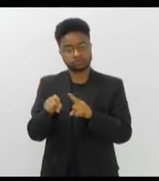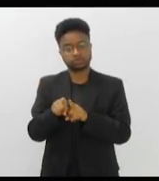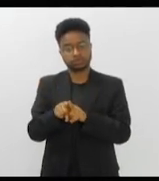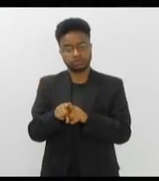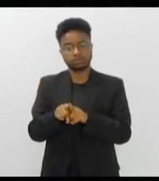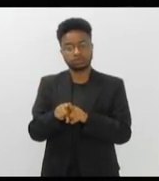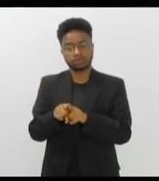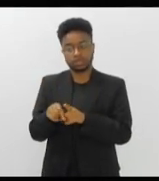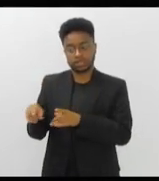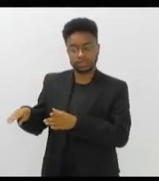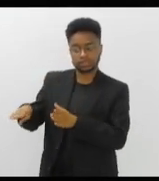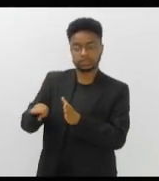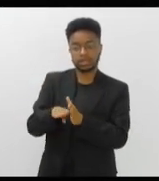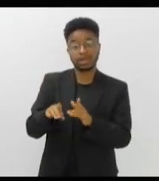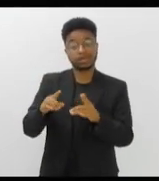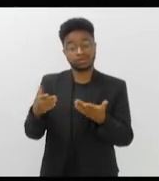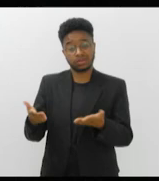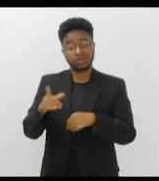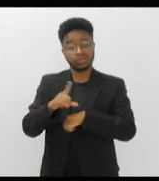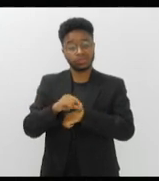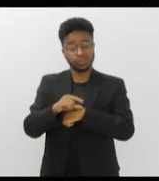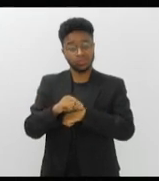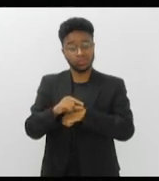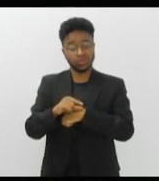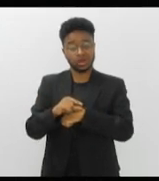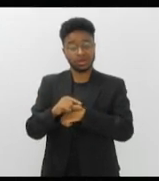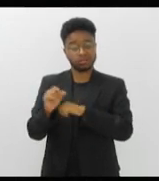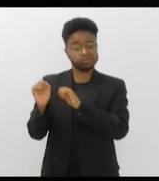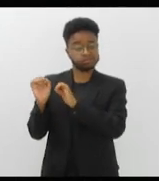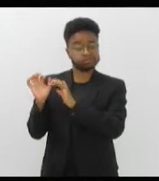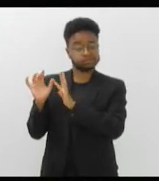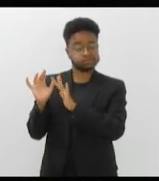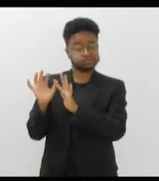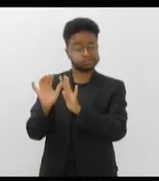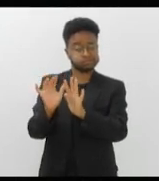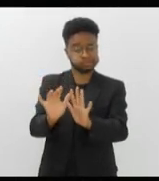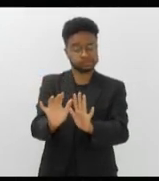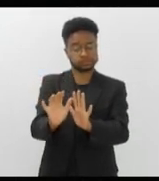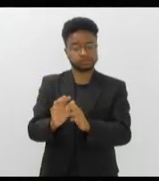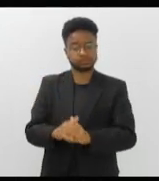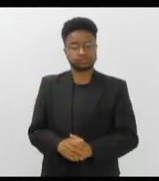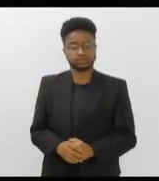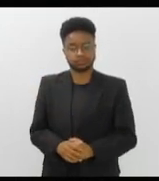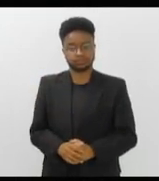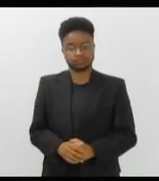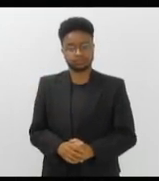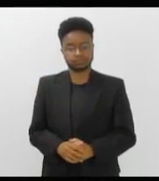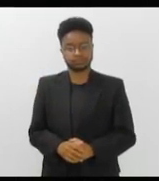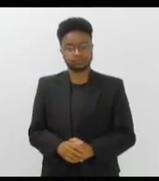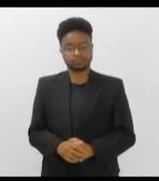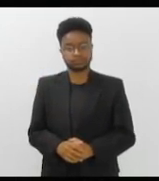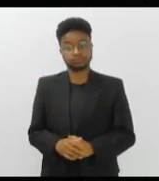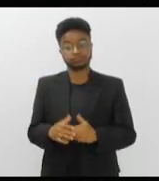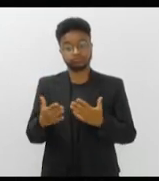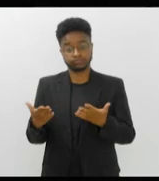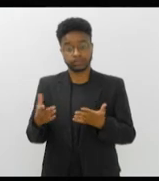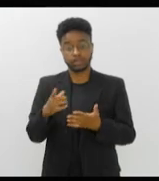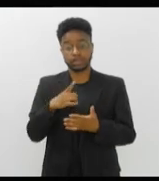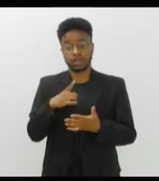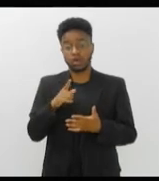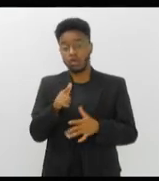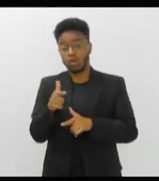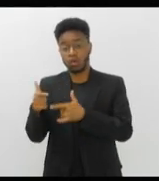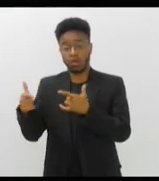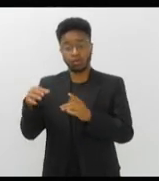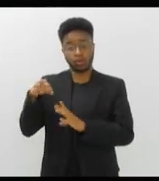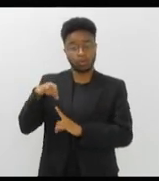e na Hora do Rush tudo apinhado de gente evidentemente e tem outros pontos que não são para